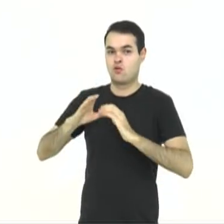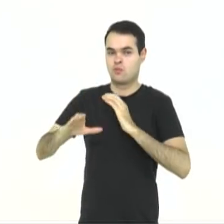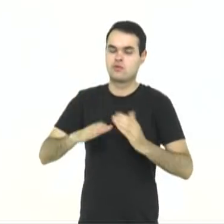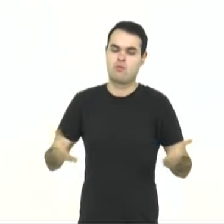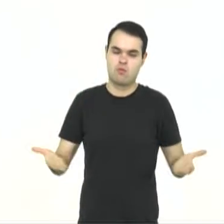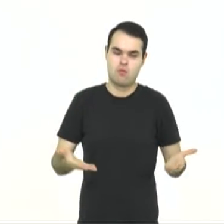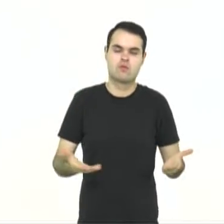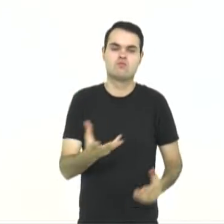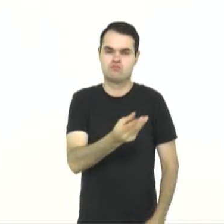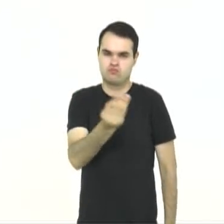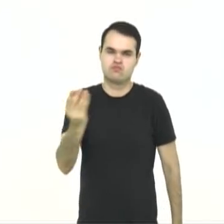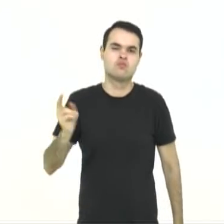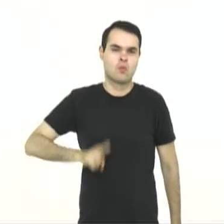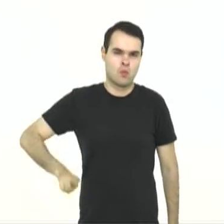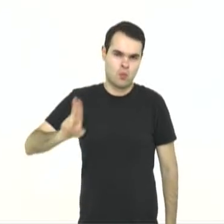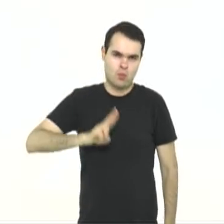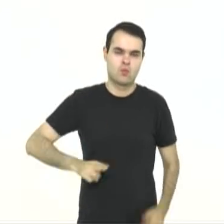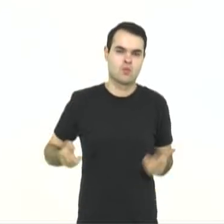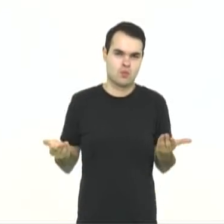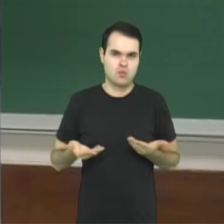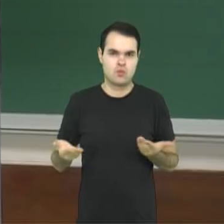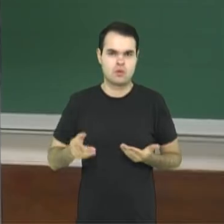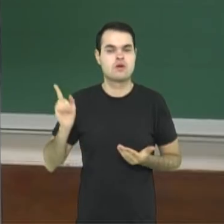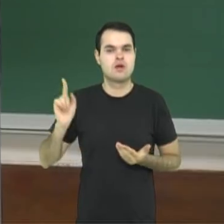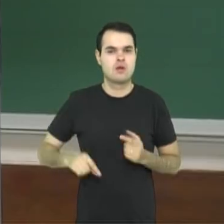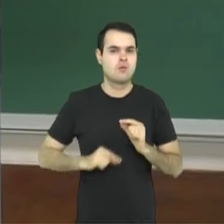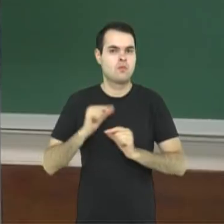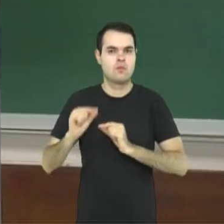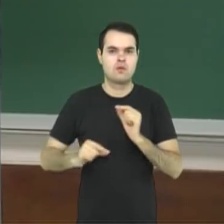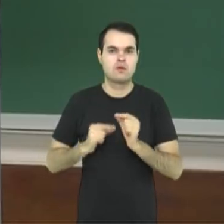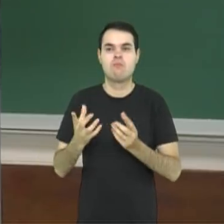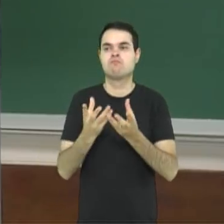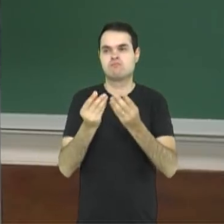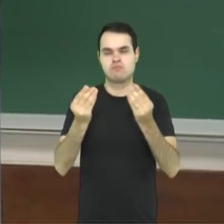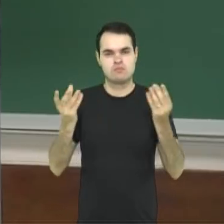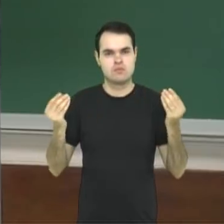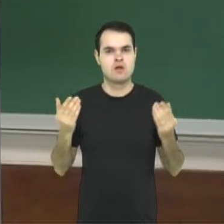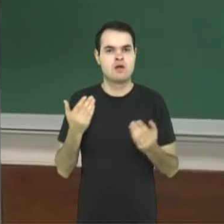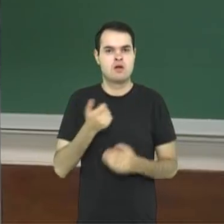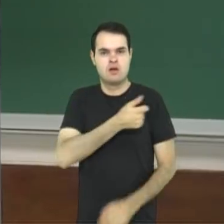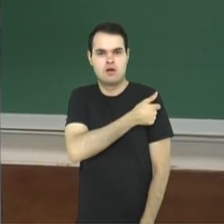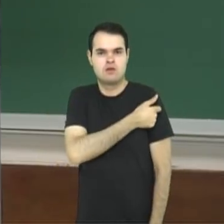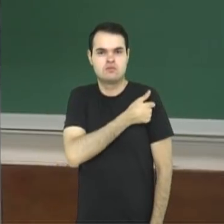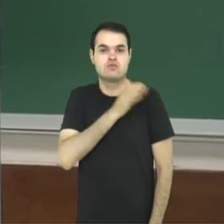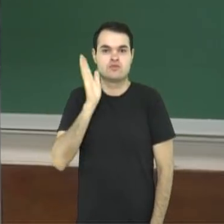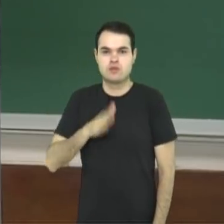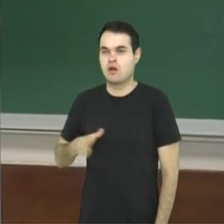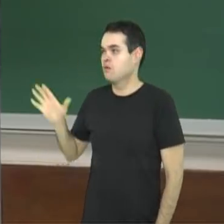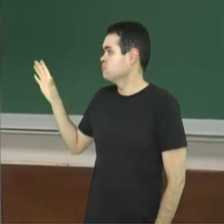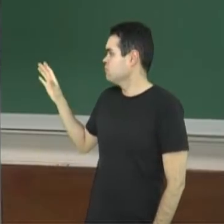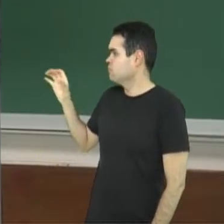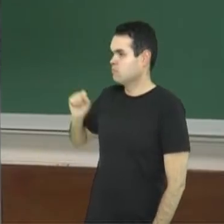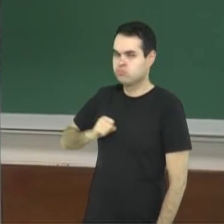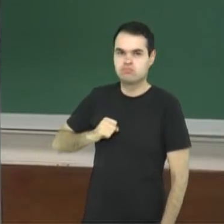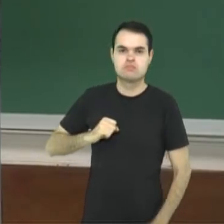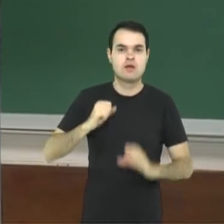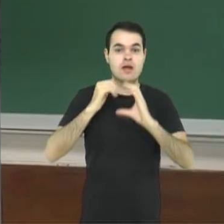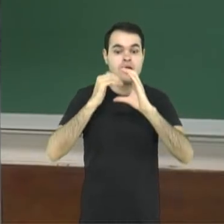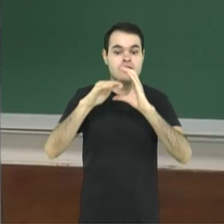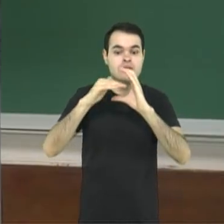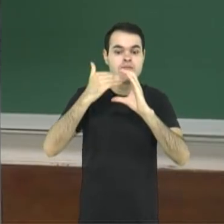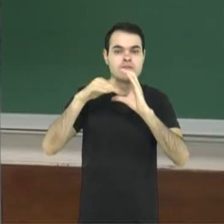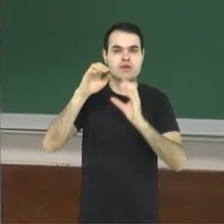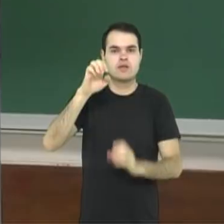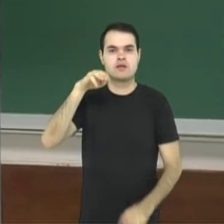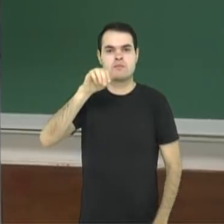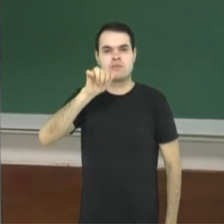bem utilizado na contemporaneidade. Né? Então, muitos dos alunos já passaram a fazer uso do e-mail. Né?